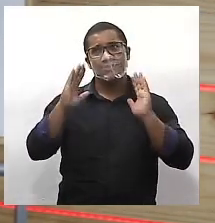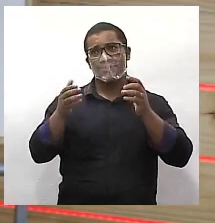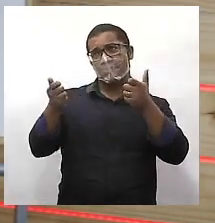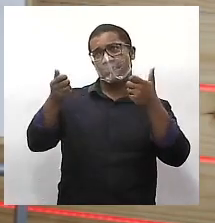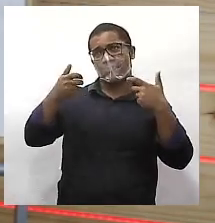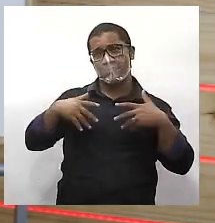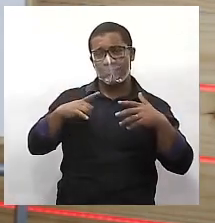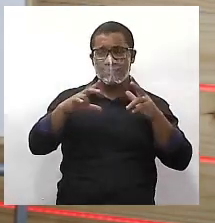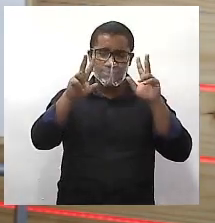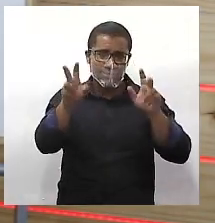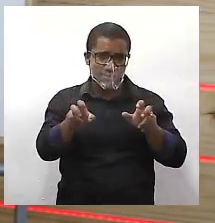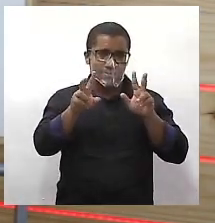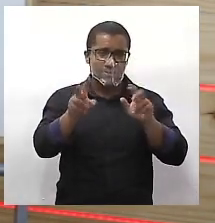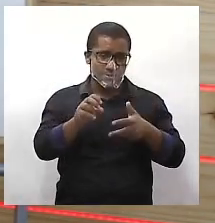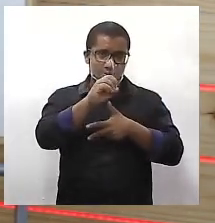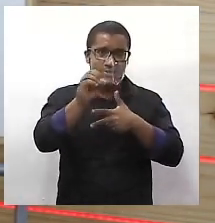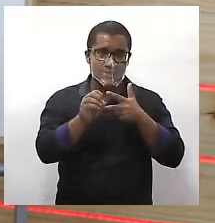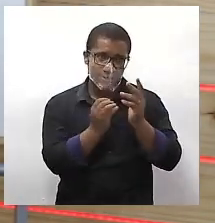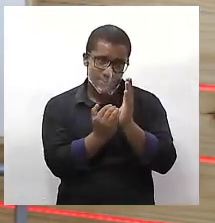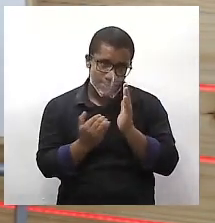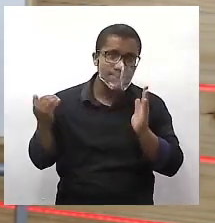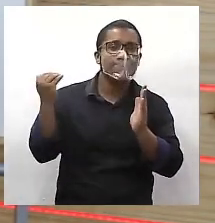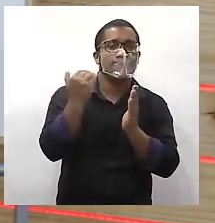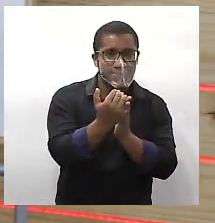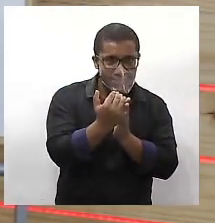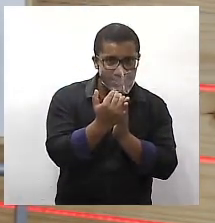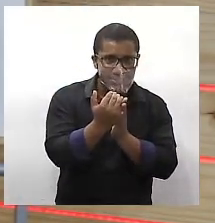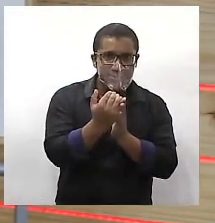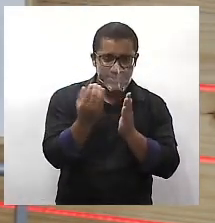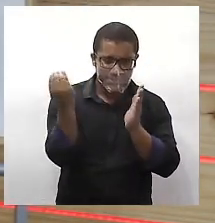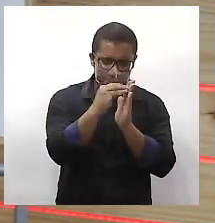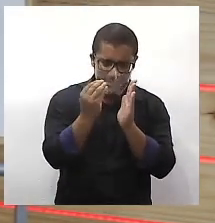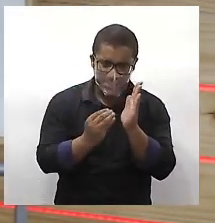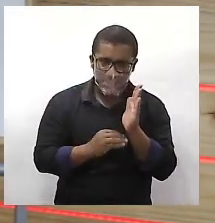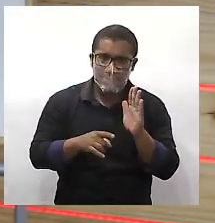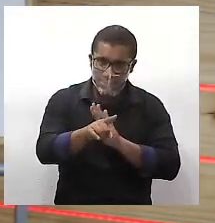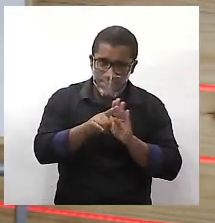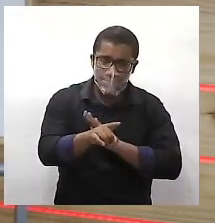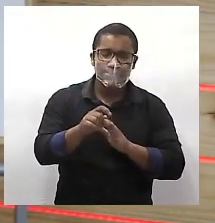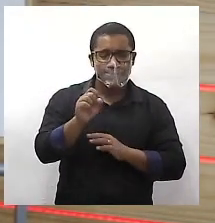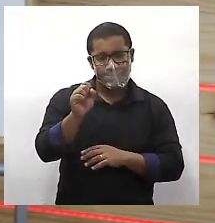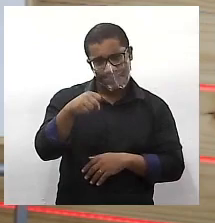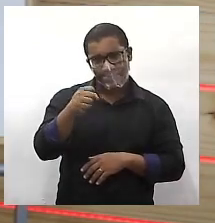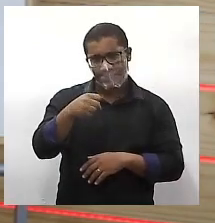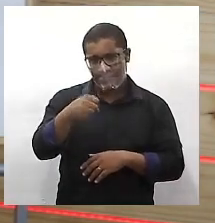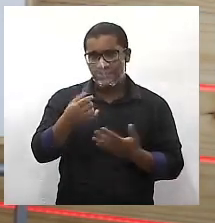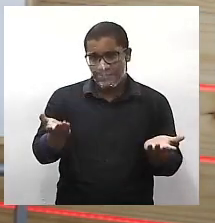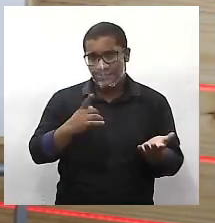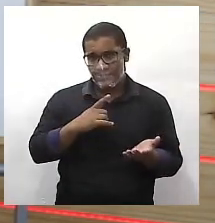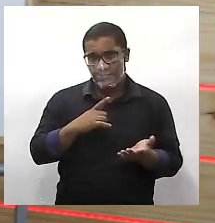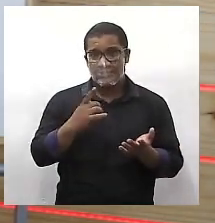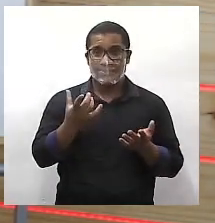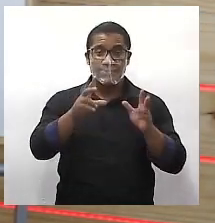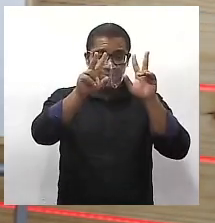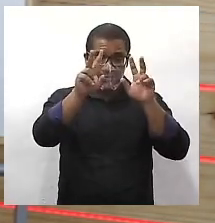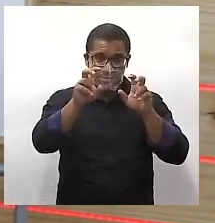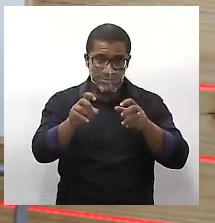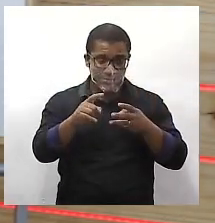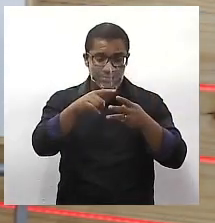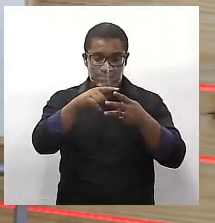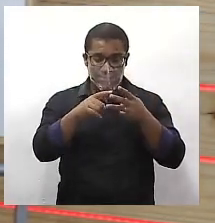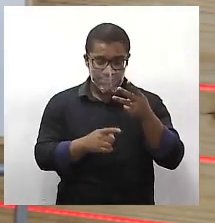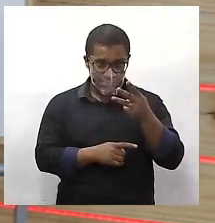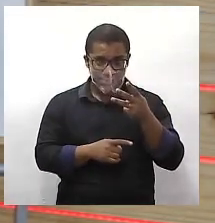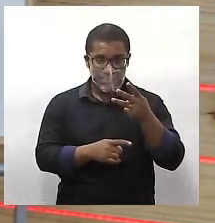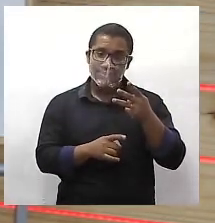é o assunto que mais cai no Enem, né? É, monstrinho, ecologia é o assunto que mais cai no Enem. Não tem jeito. E assim, é um dos 3 assuntos do seriado